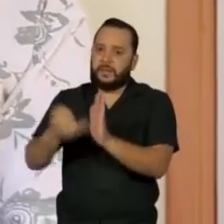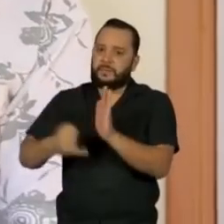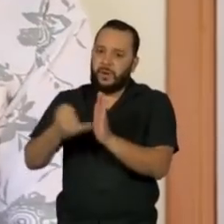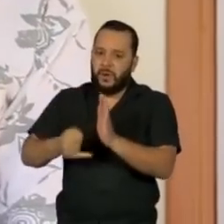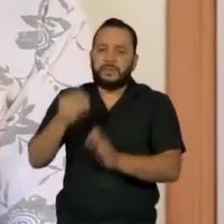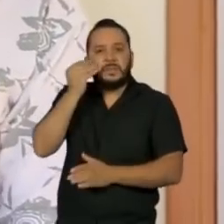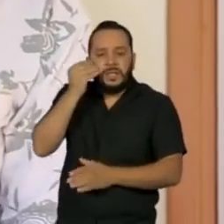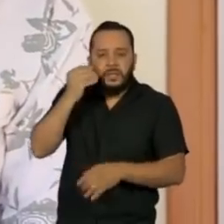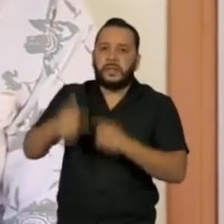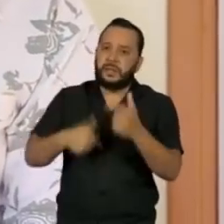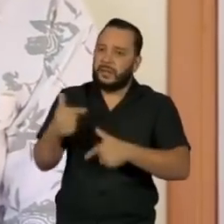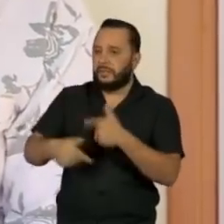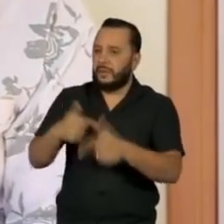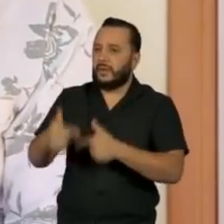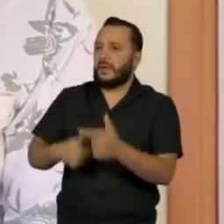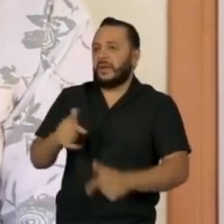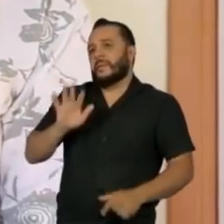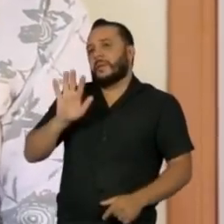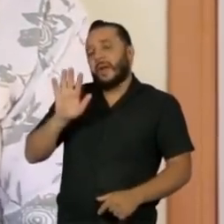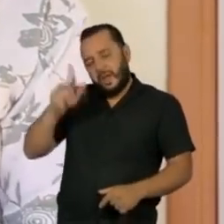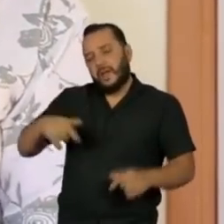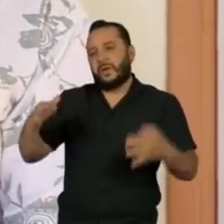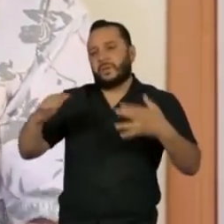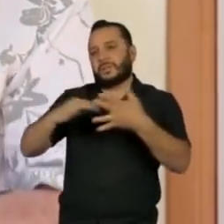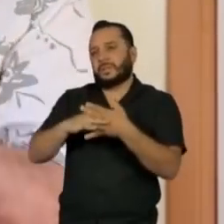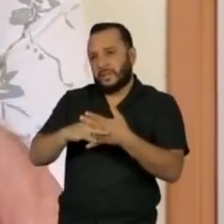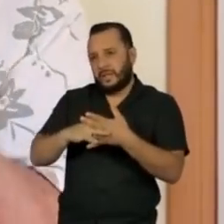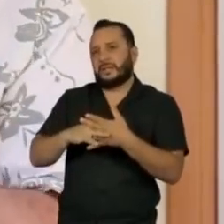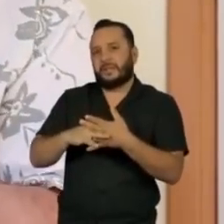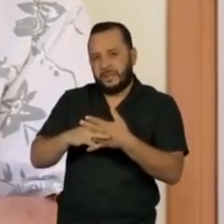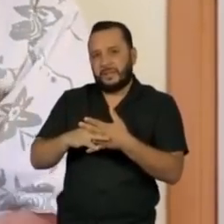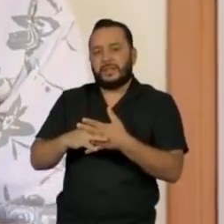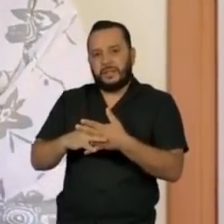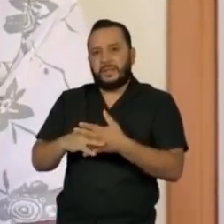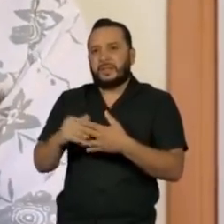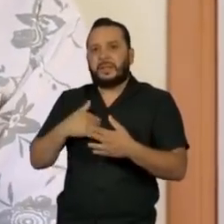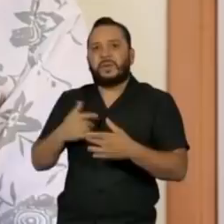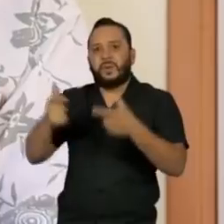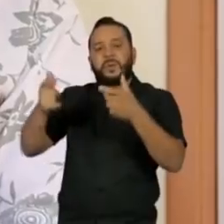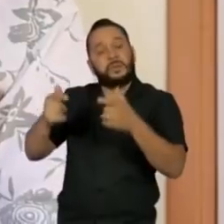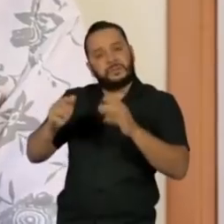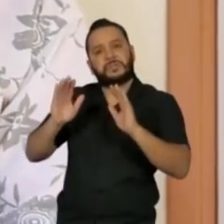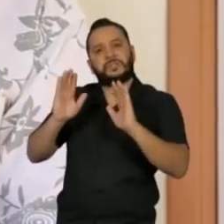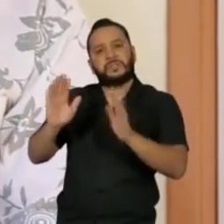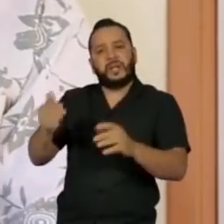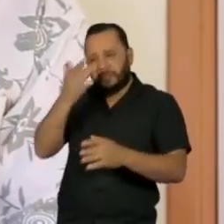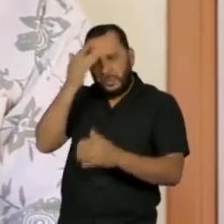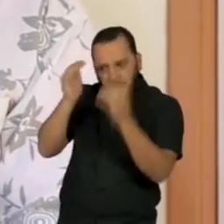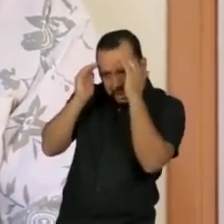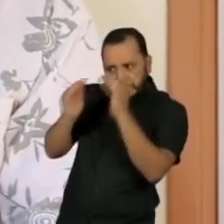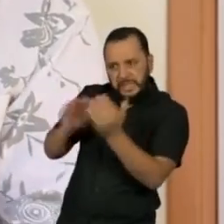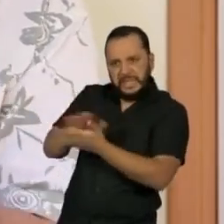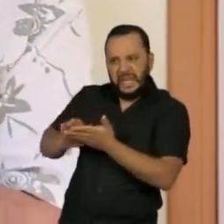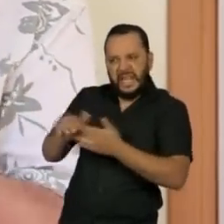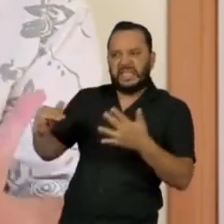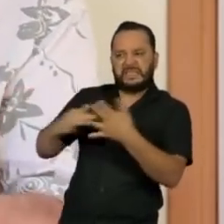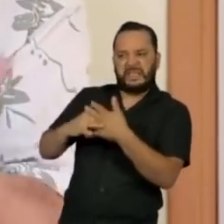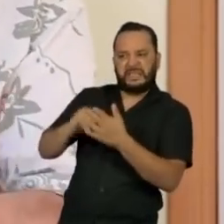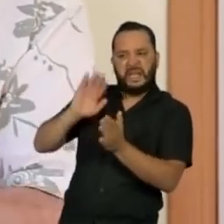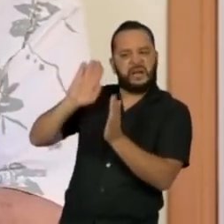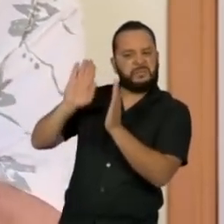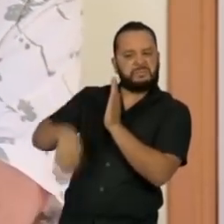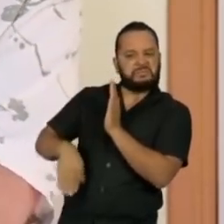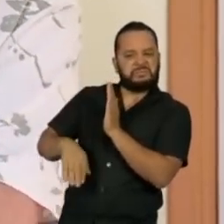trabalhar, mas é uma cidadã que ocupa menos estatuto de cidadania do que